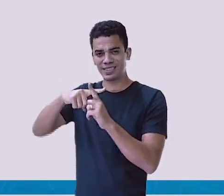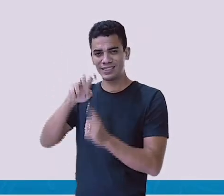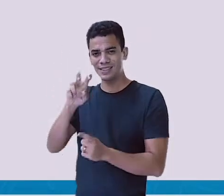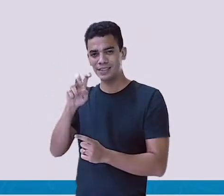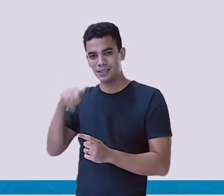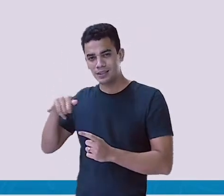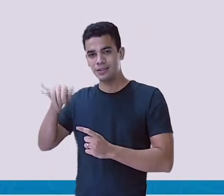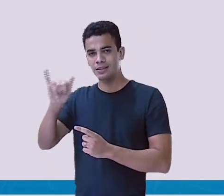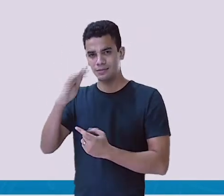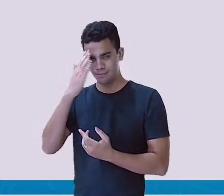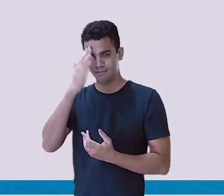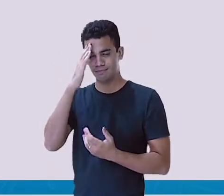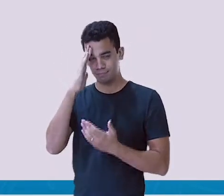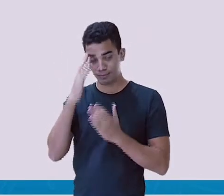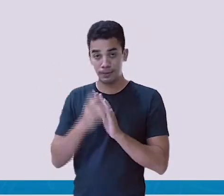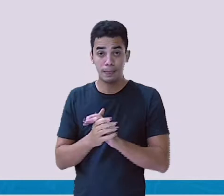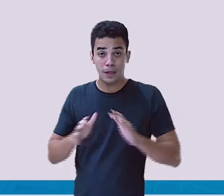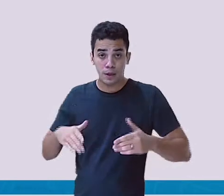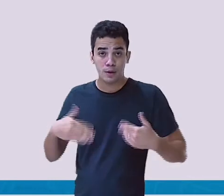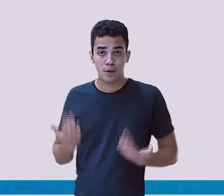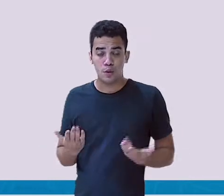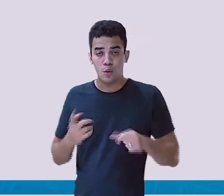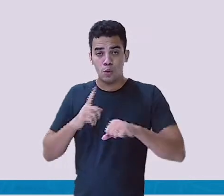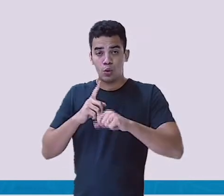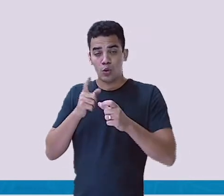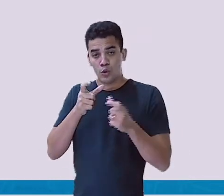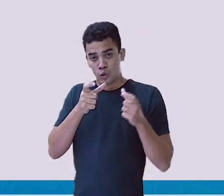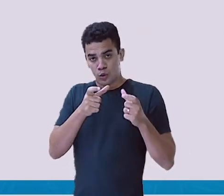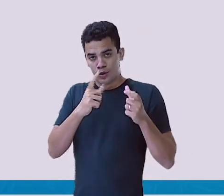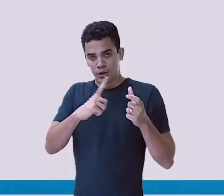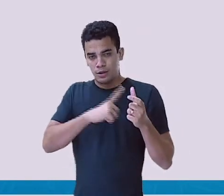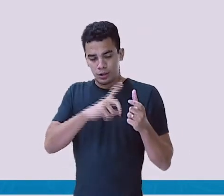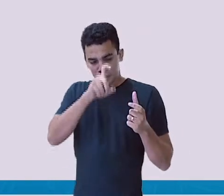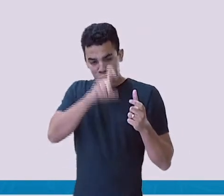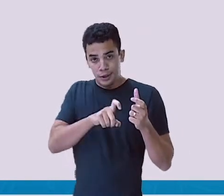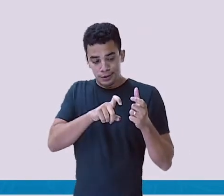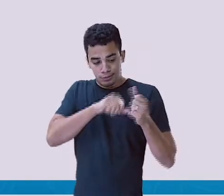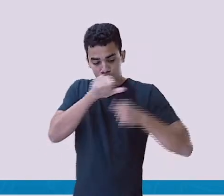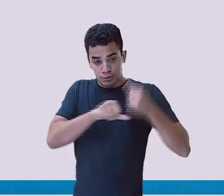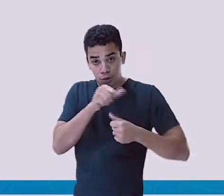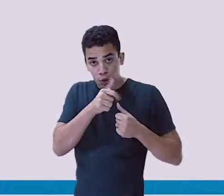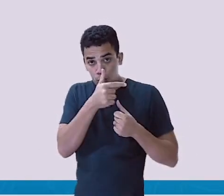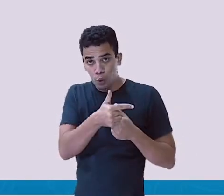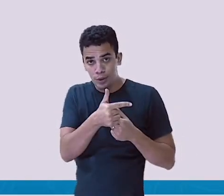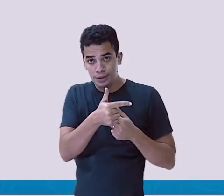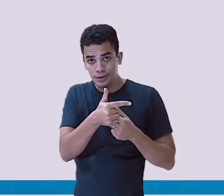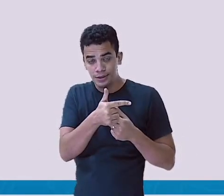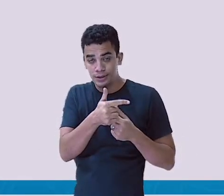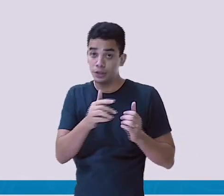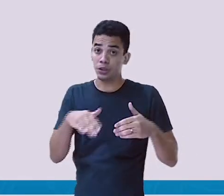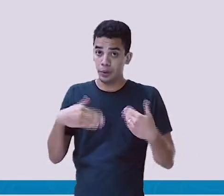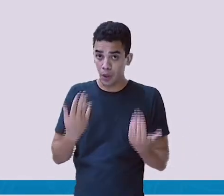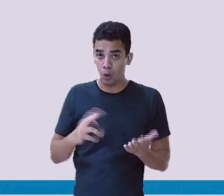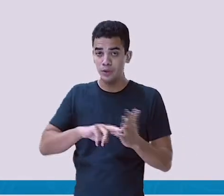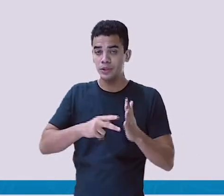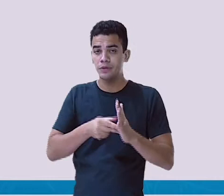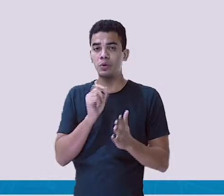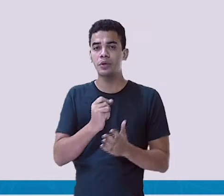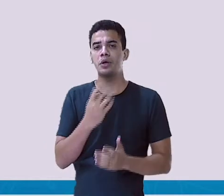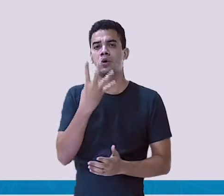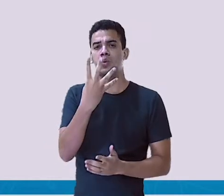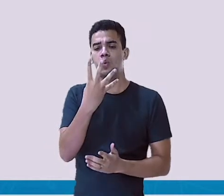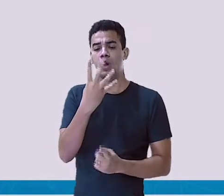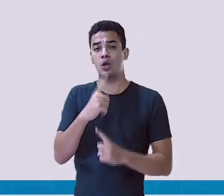5y. Onde tem o x, eu vou colocar 2. 4 vezes 2. Vou pôr